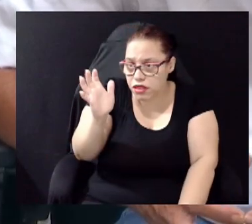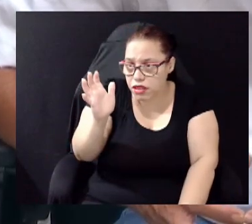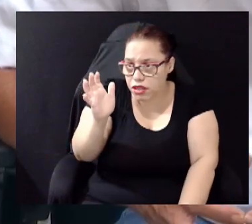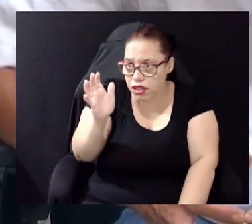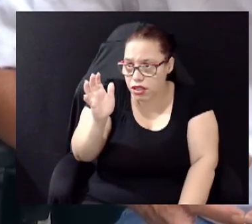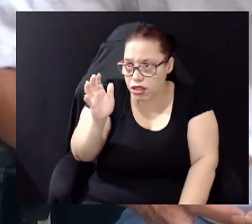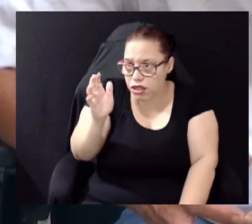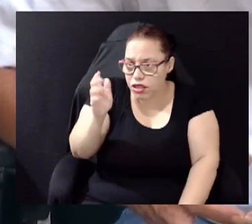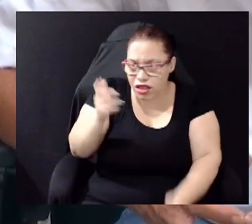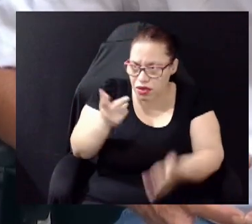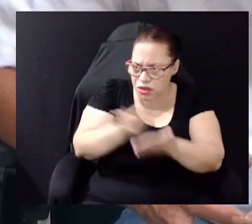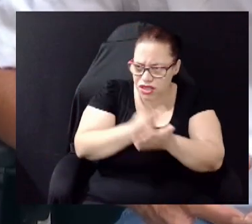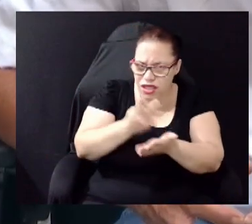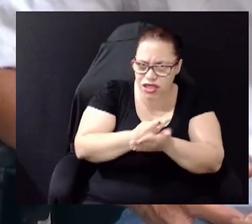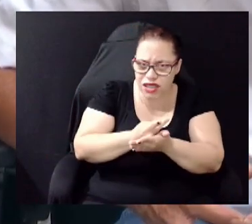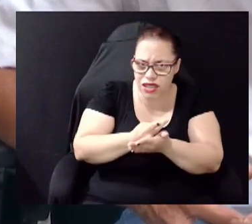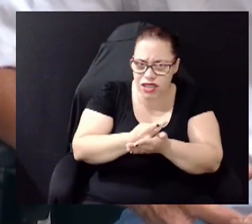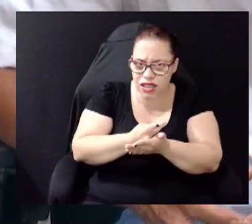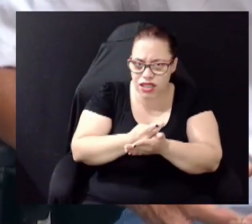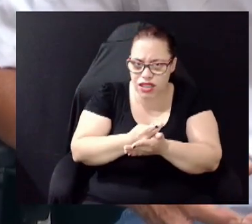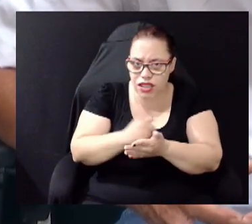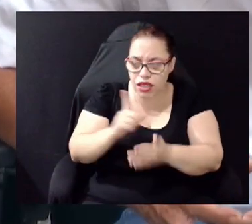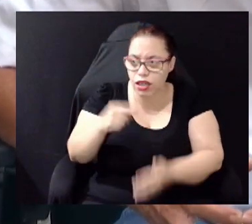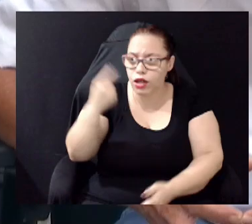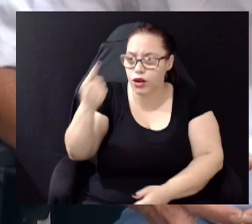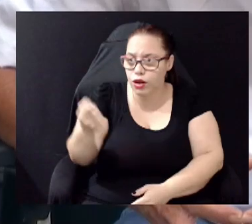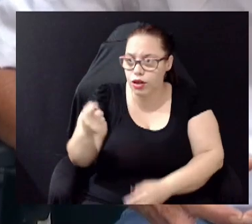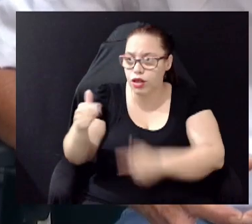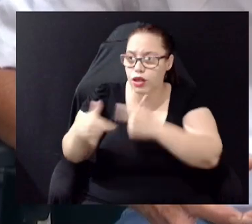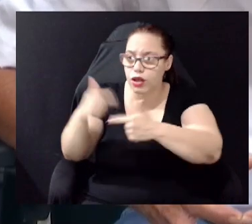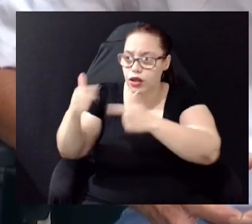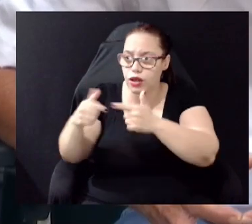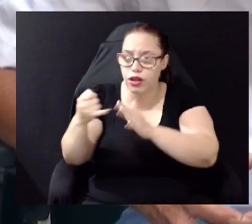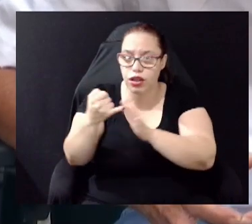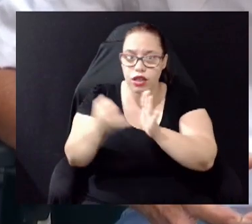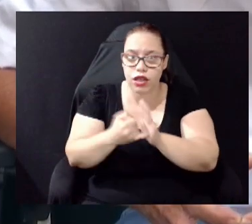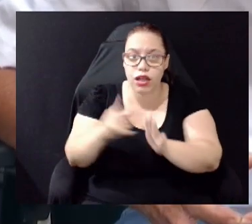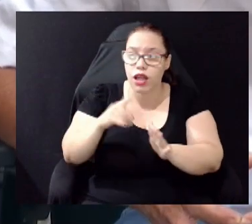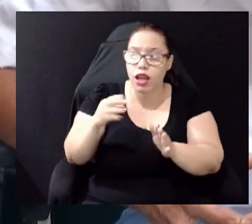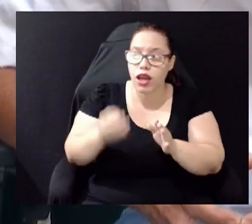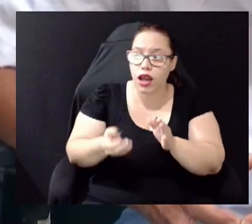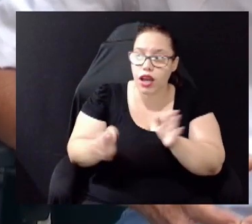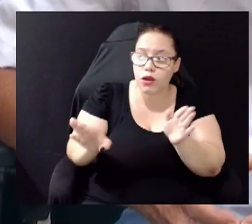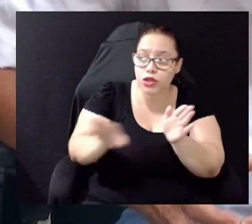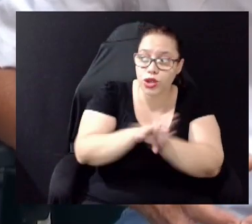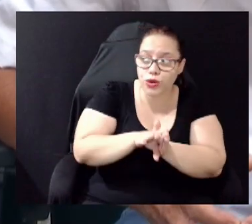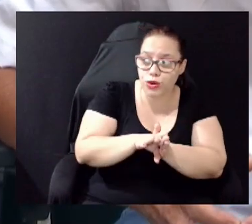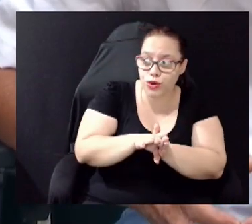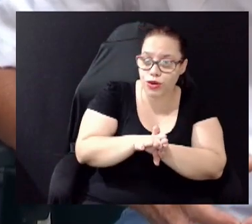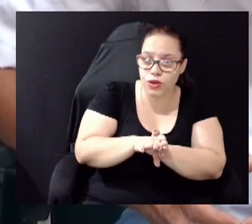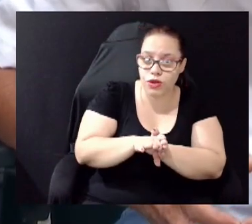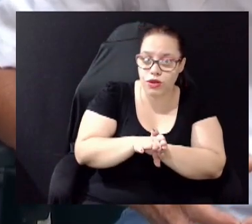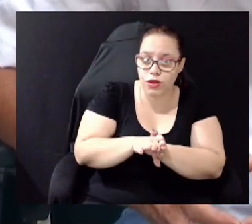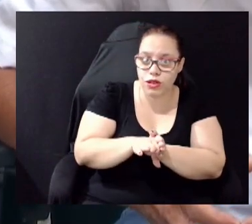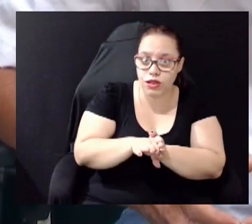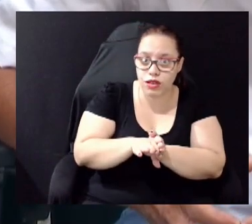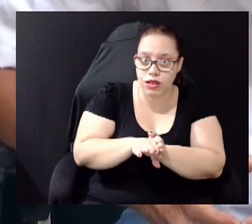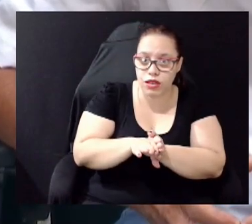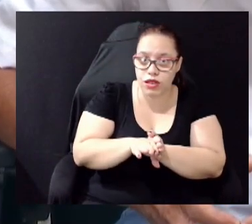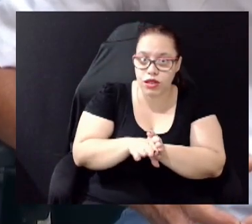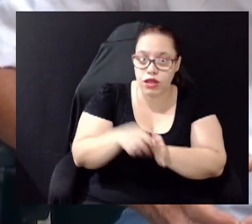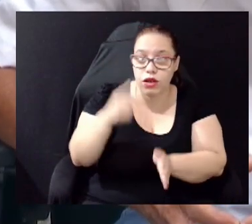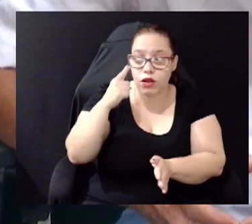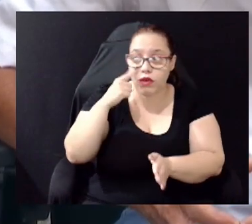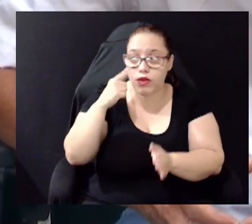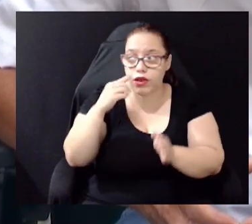errada. E no plantão seguinte, nem outra instituição, ela não apareceu. E foram no apartamento dela,